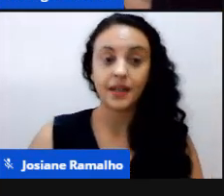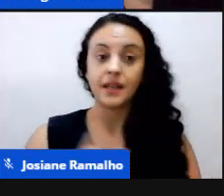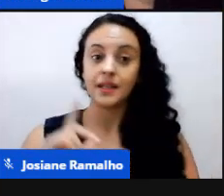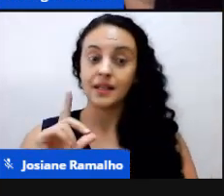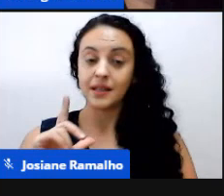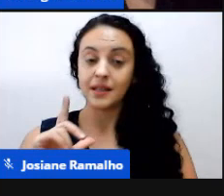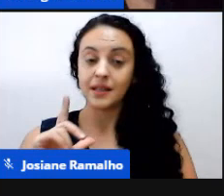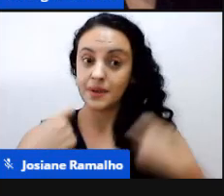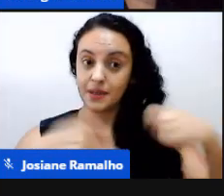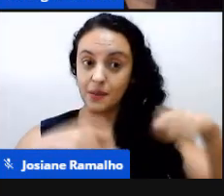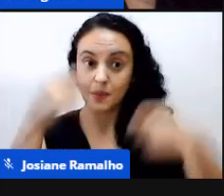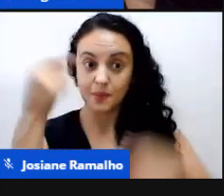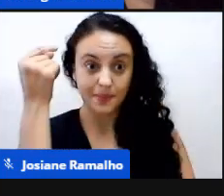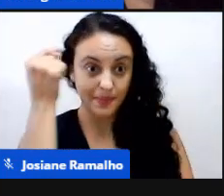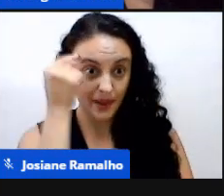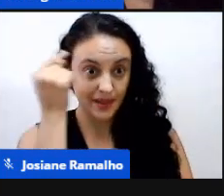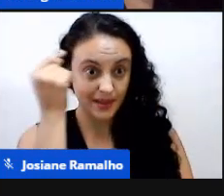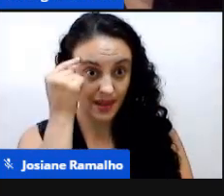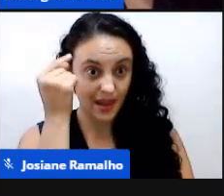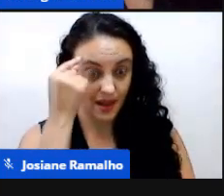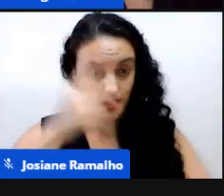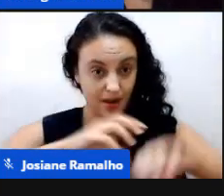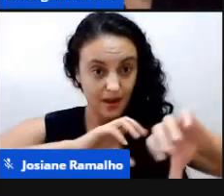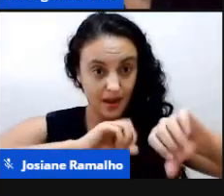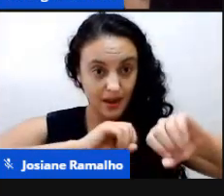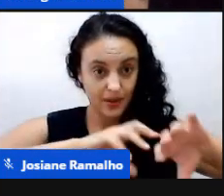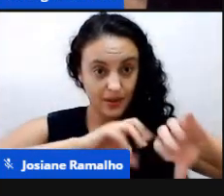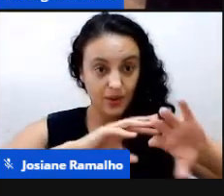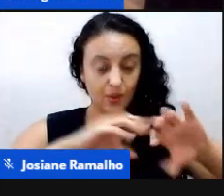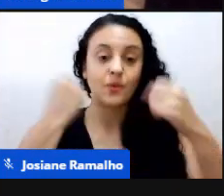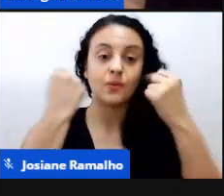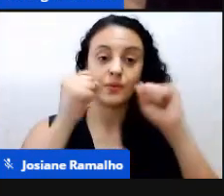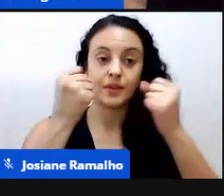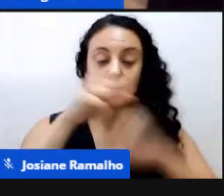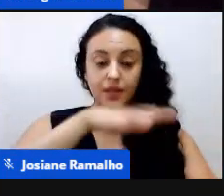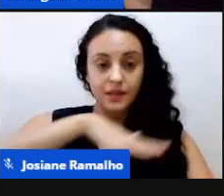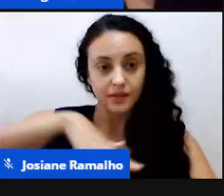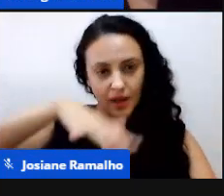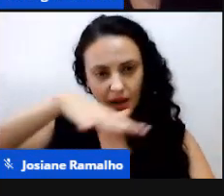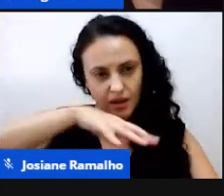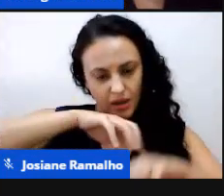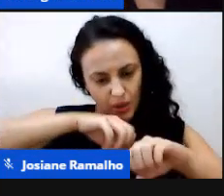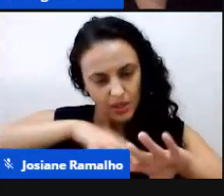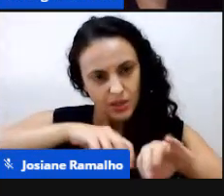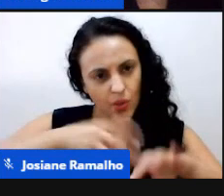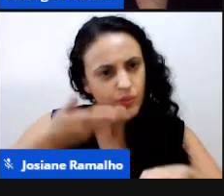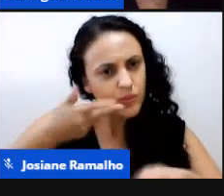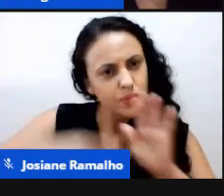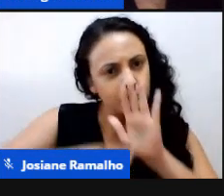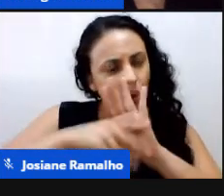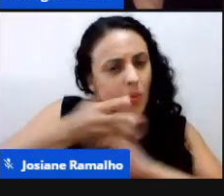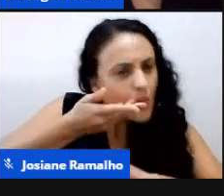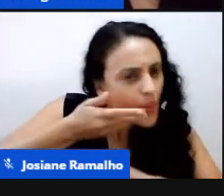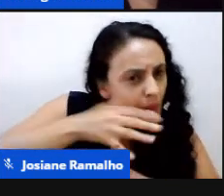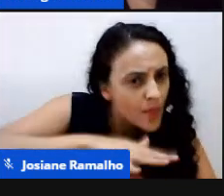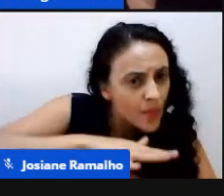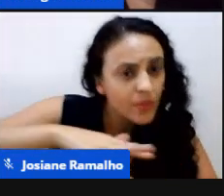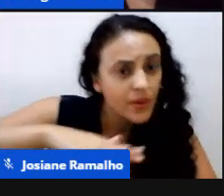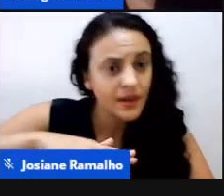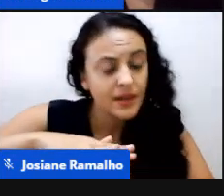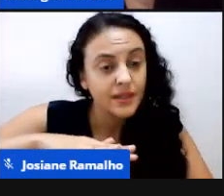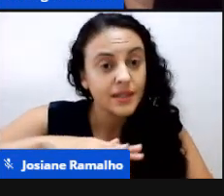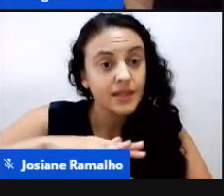que pensar que a educação física na educação infantil, assim como os outros componentes, ele